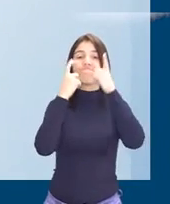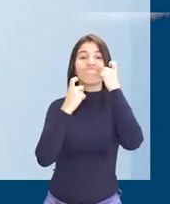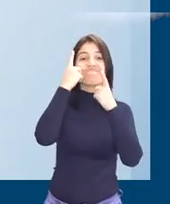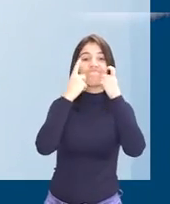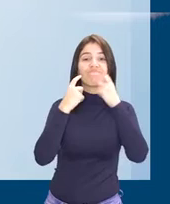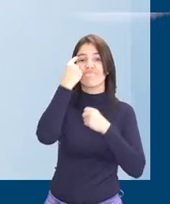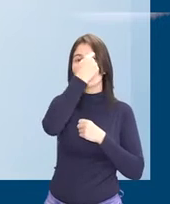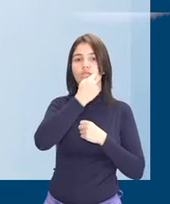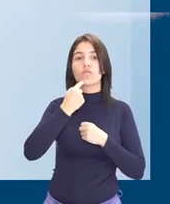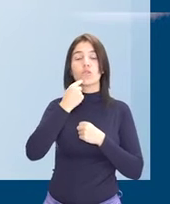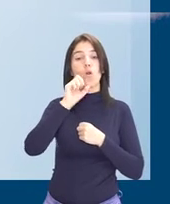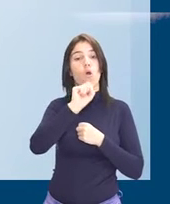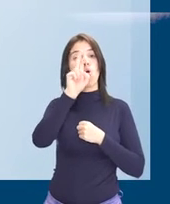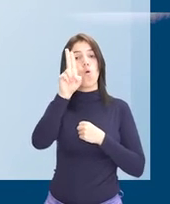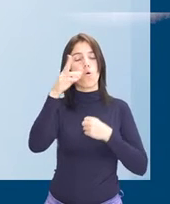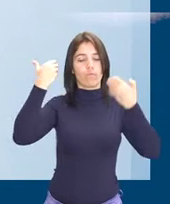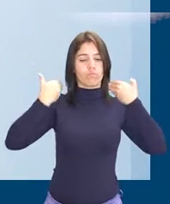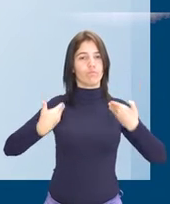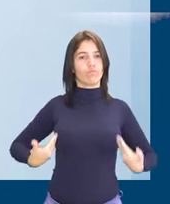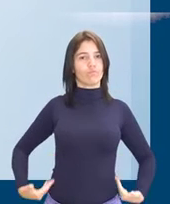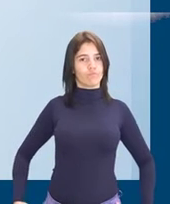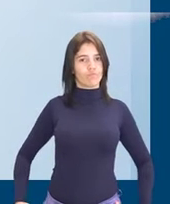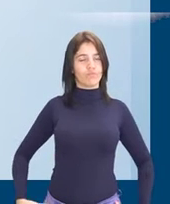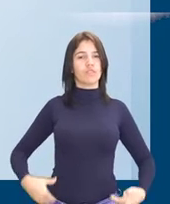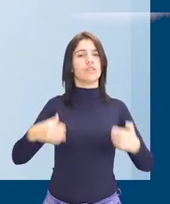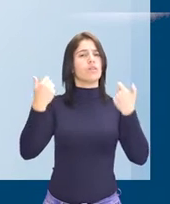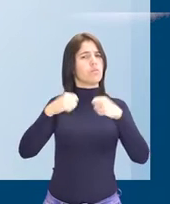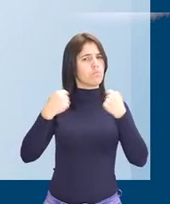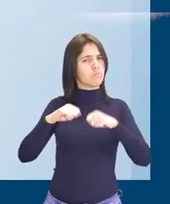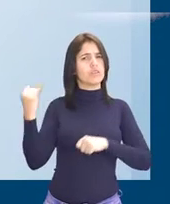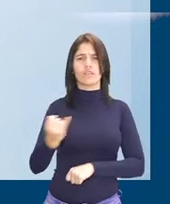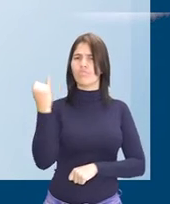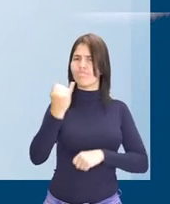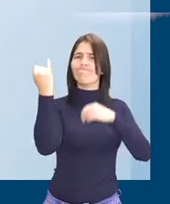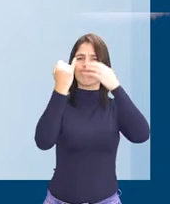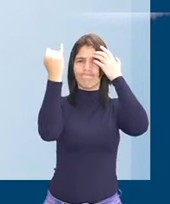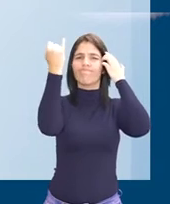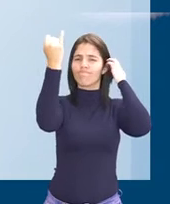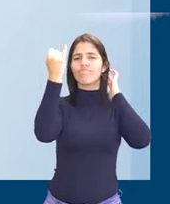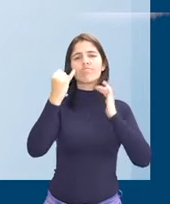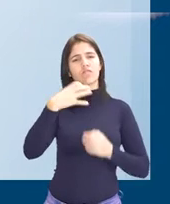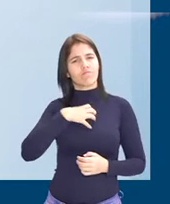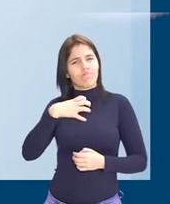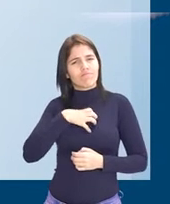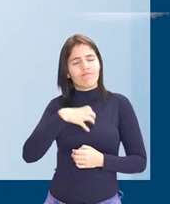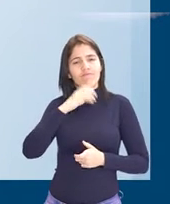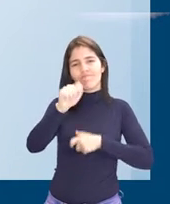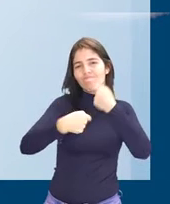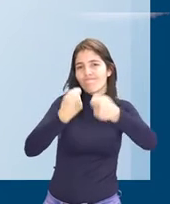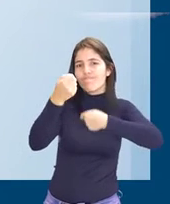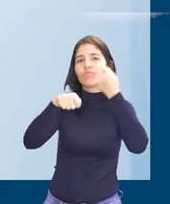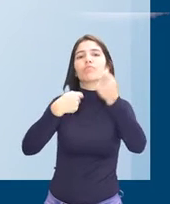Expressão facial ou corporal. As expressões faciais e corporais são de fundamental importância para o entendimento real